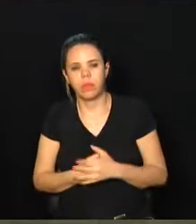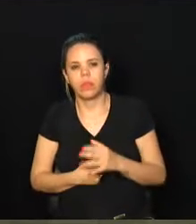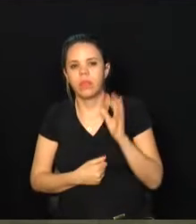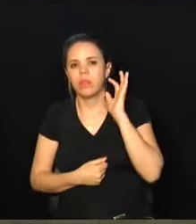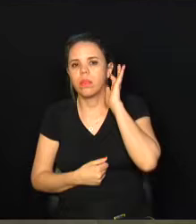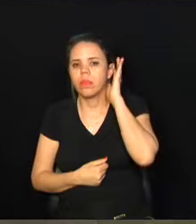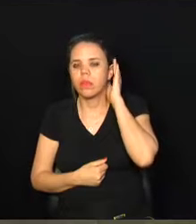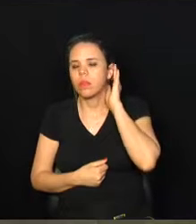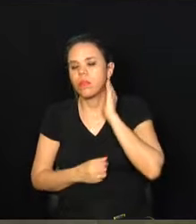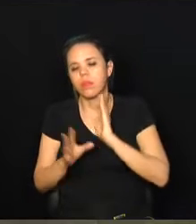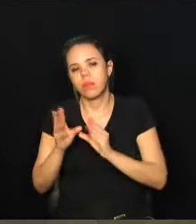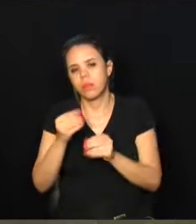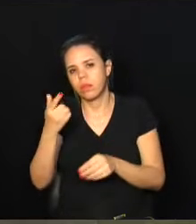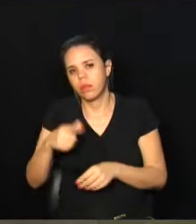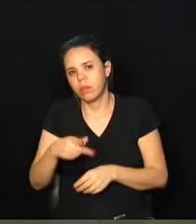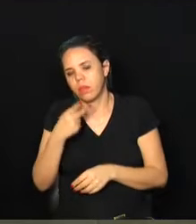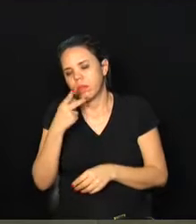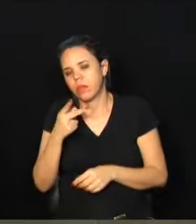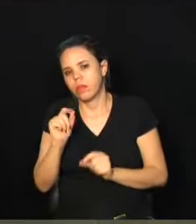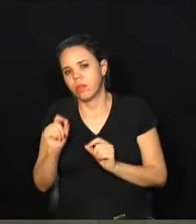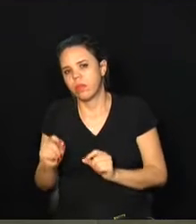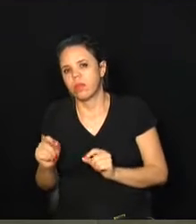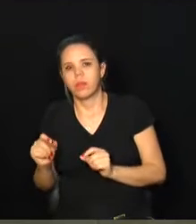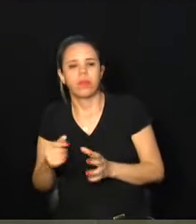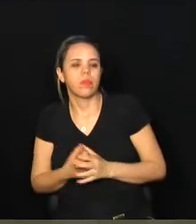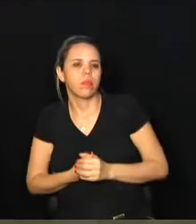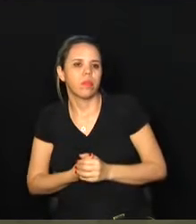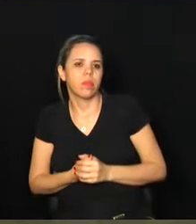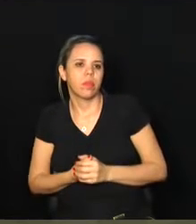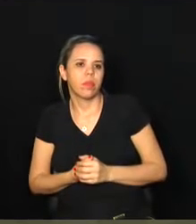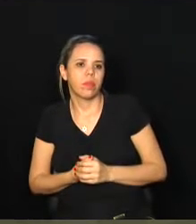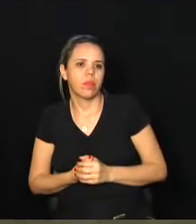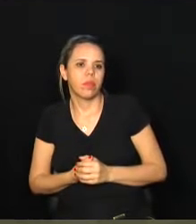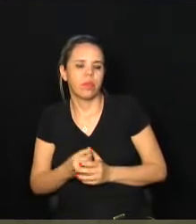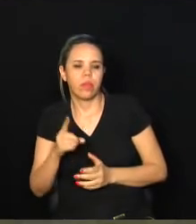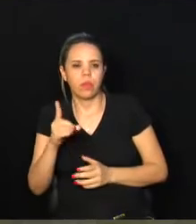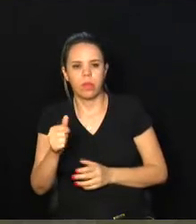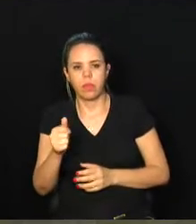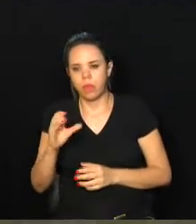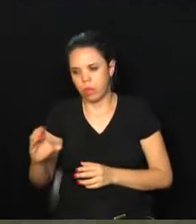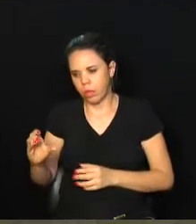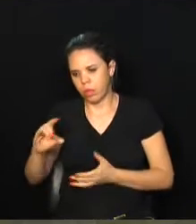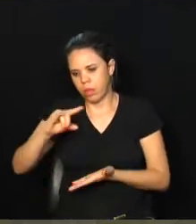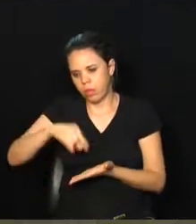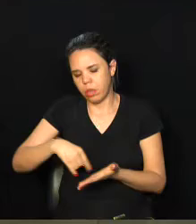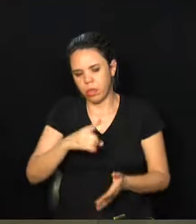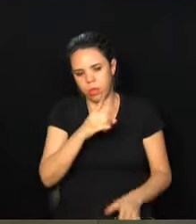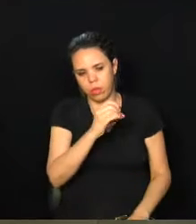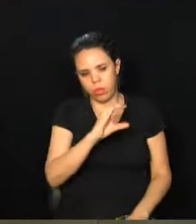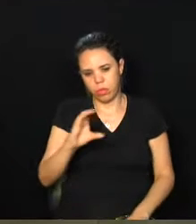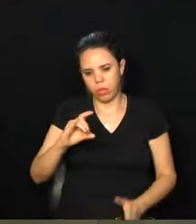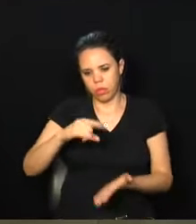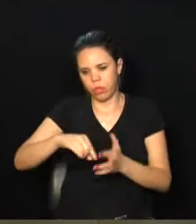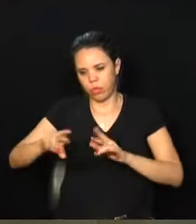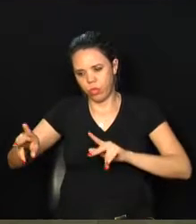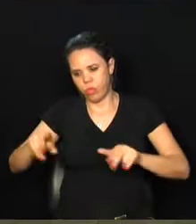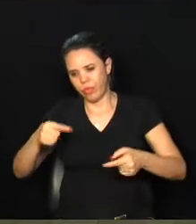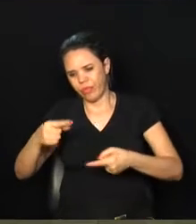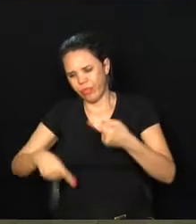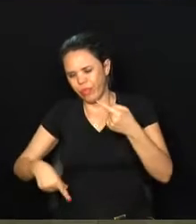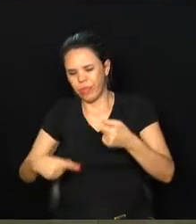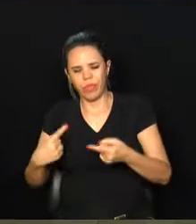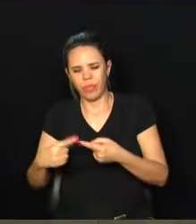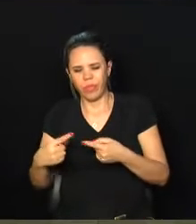só vou repetir, mas é a questão também da DAC-DIC, né? É uma coisa totalmente irracional isso,